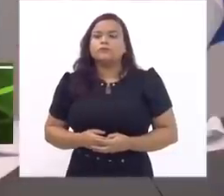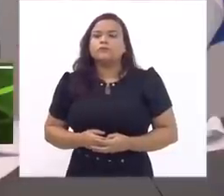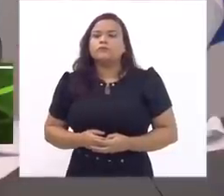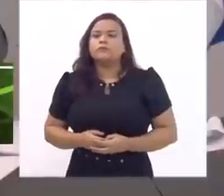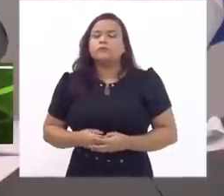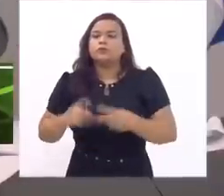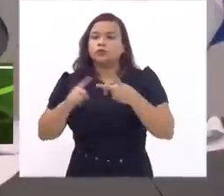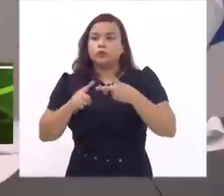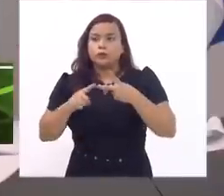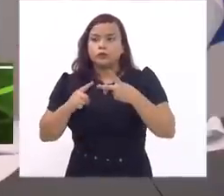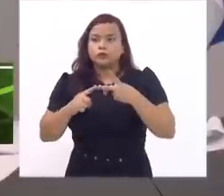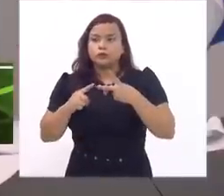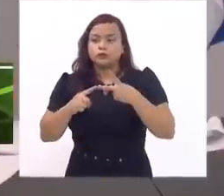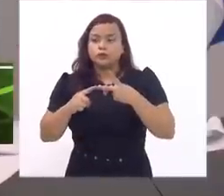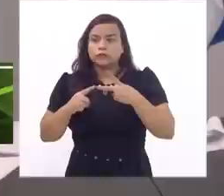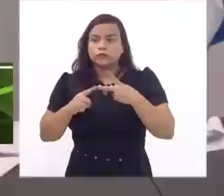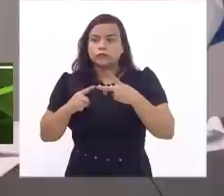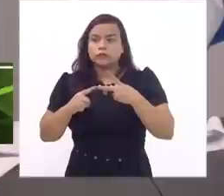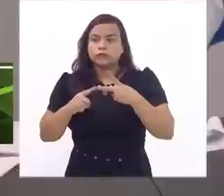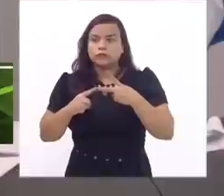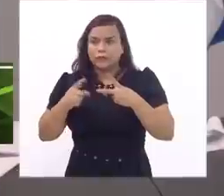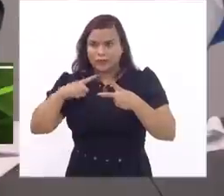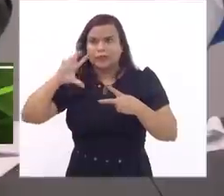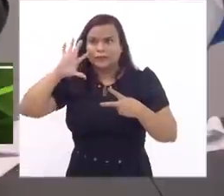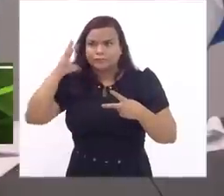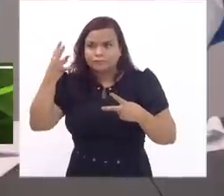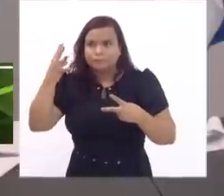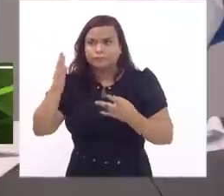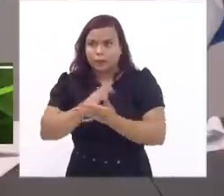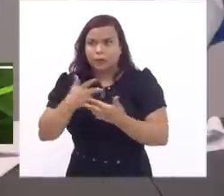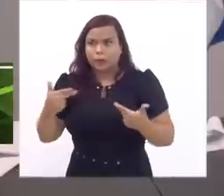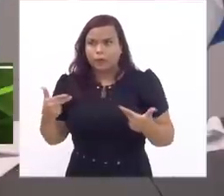O 2. Tem alguma solução?